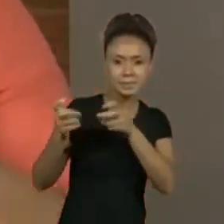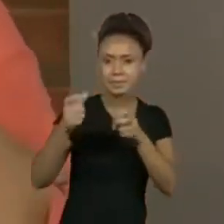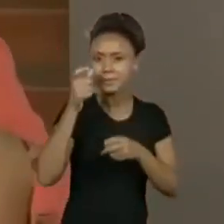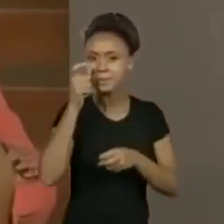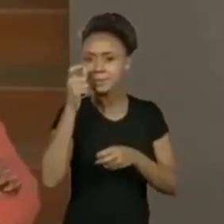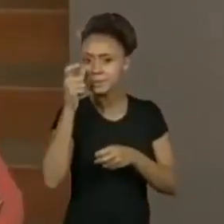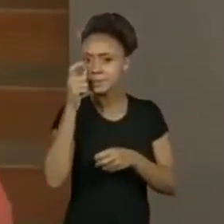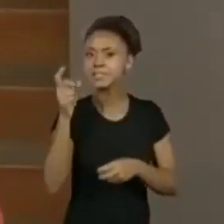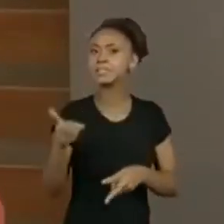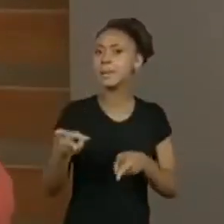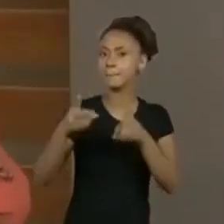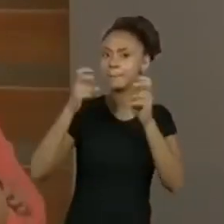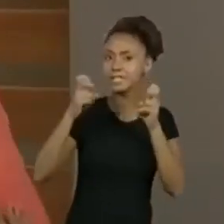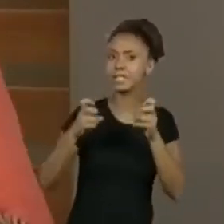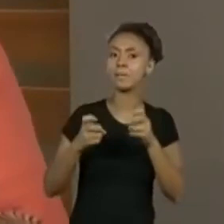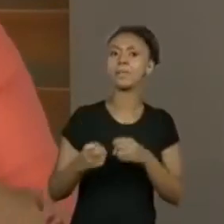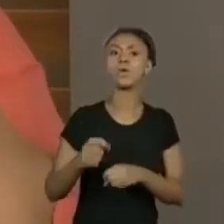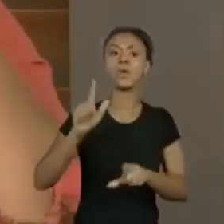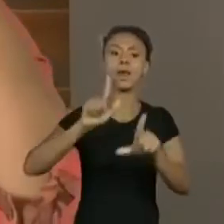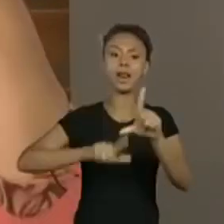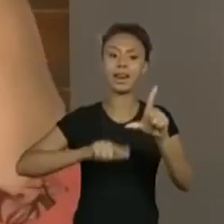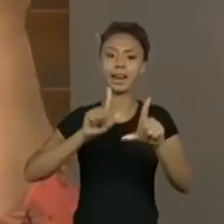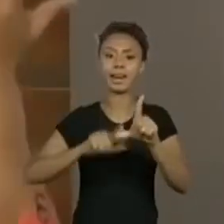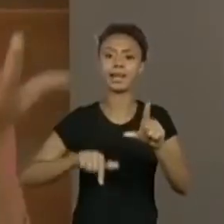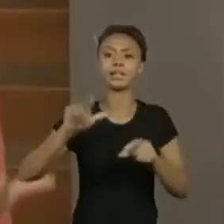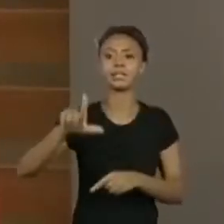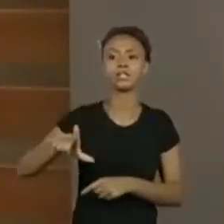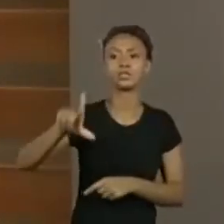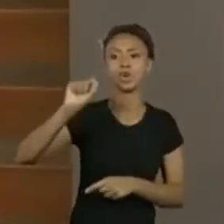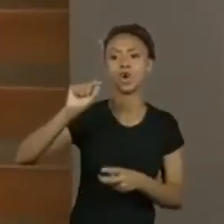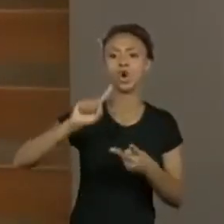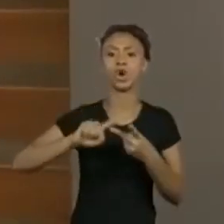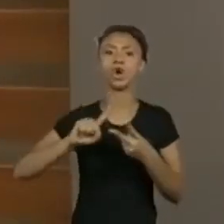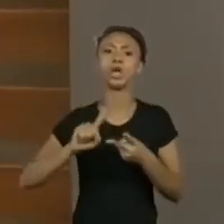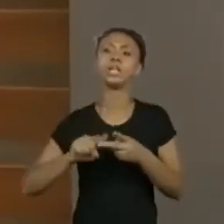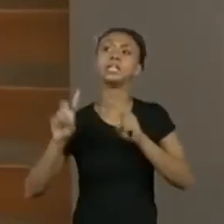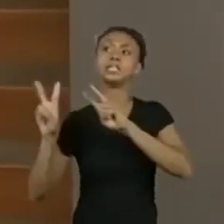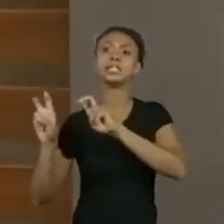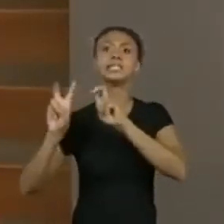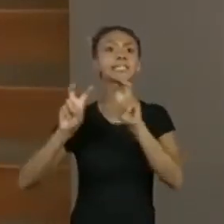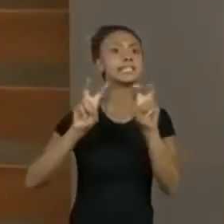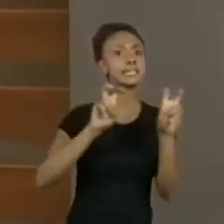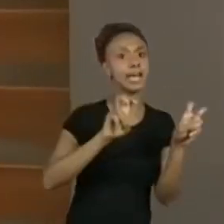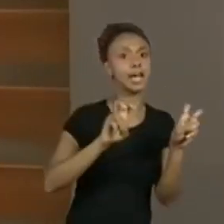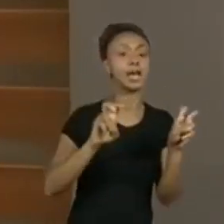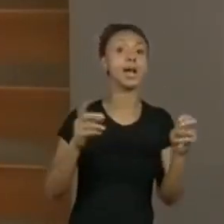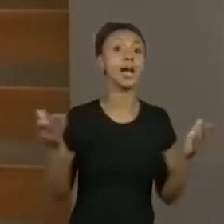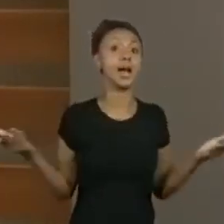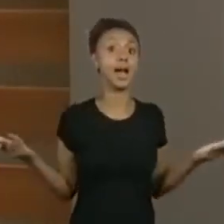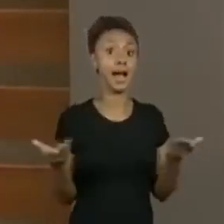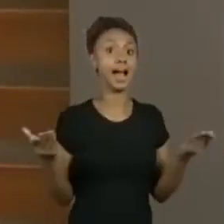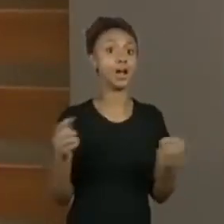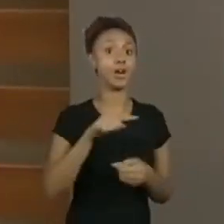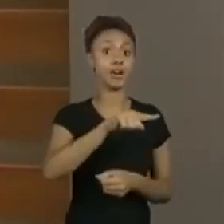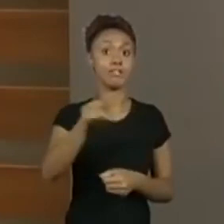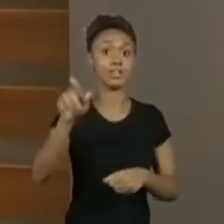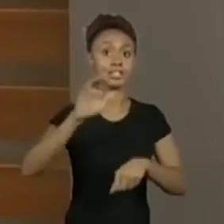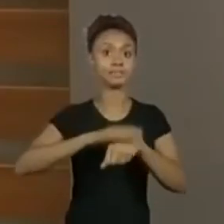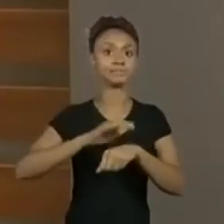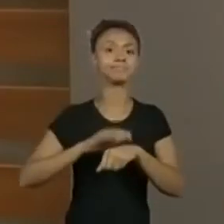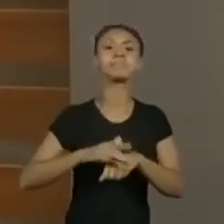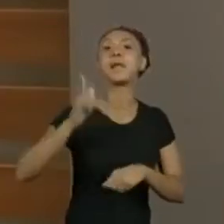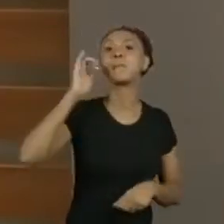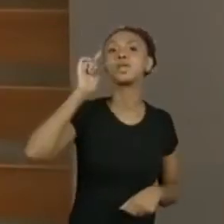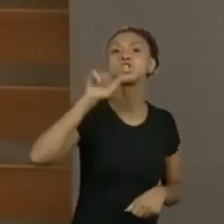que nós escolhemos as letras, nós escolhemos os tópicos, agora é com vocês. Imagine que você vai